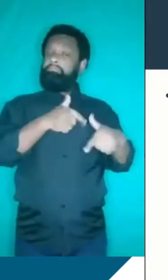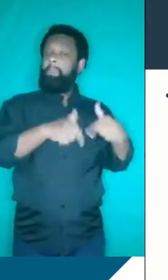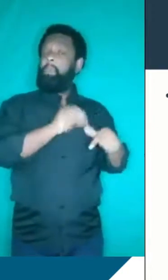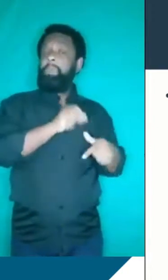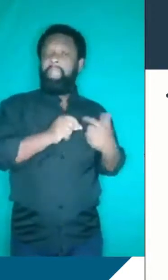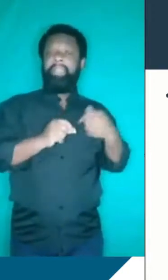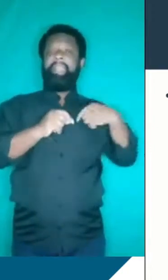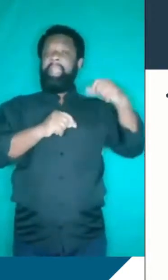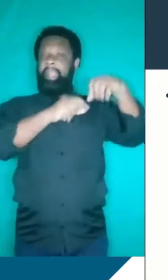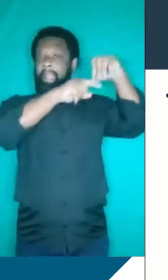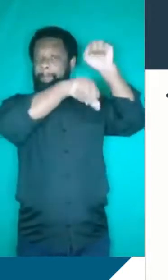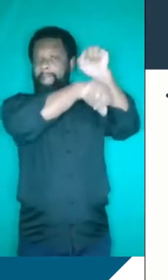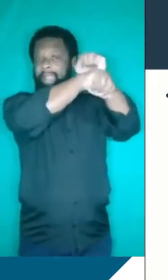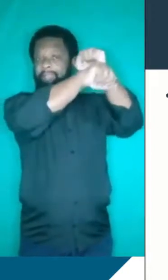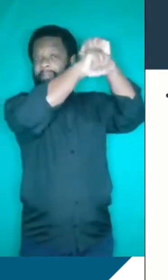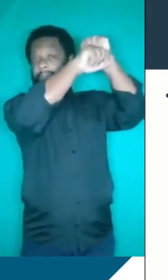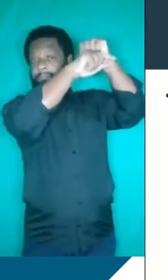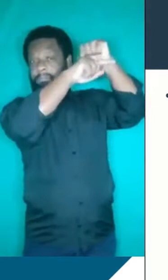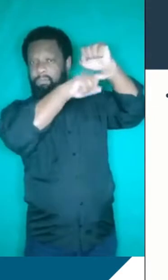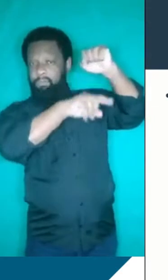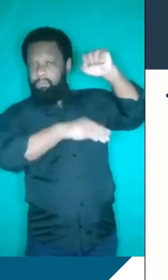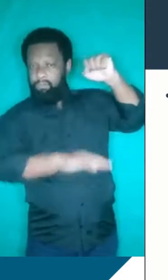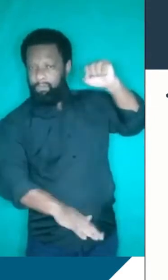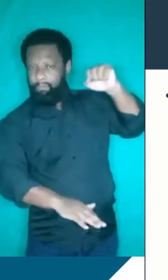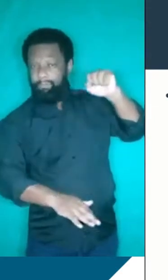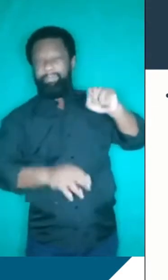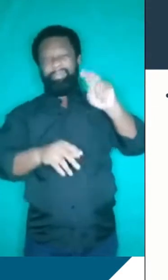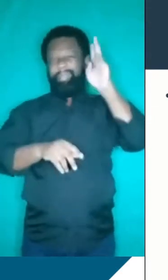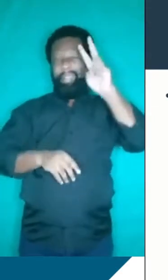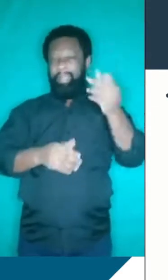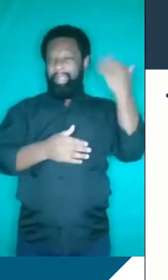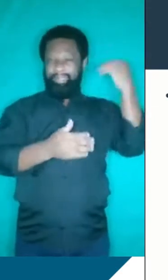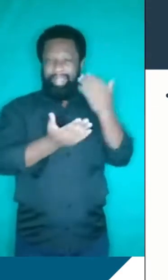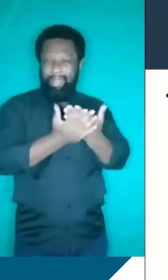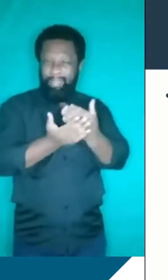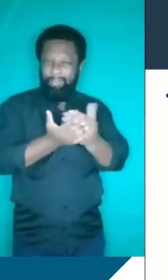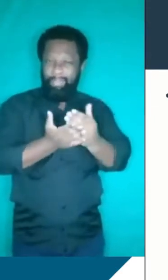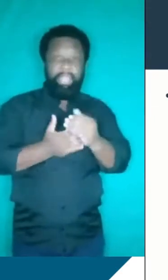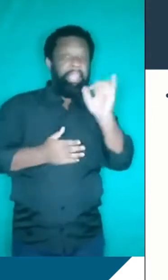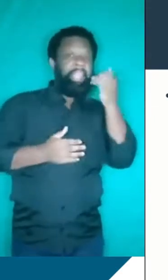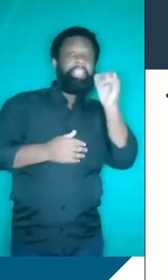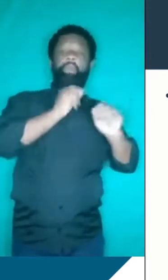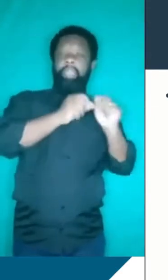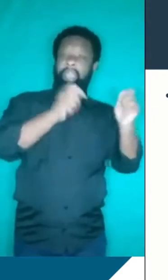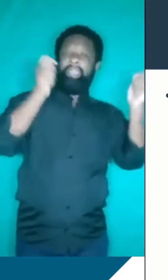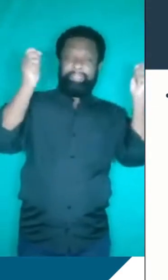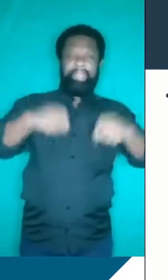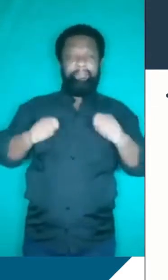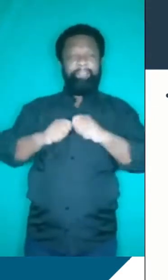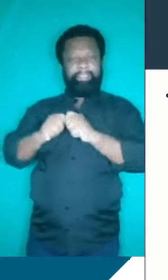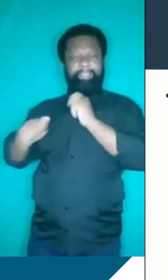vai movimentar, ela vai deslocar esse corpo. Vocês lembram que eu falei no início dessa aula que energia é capacidade de realizar